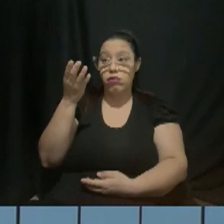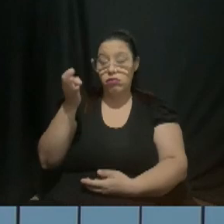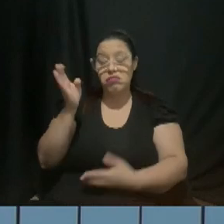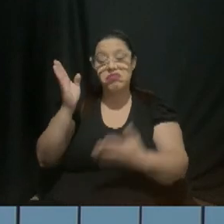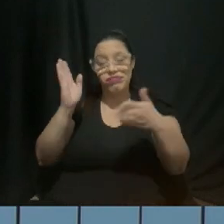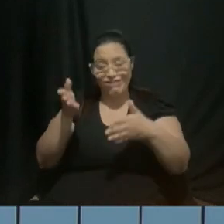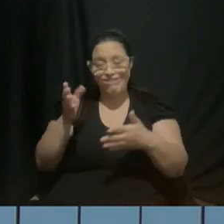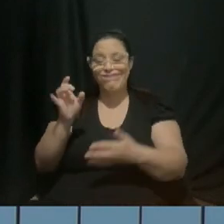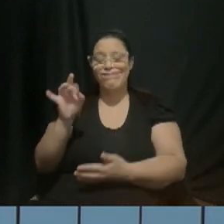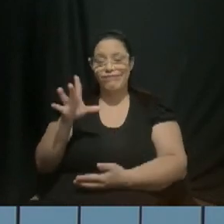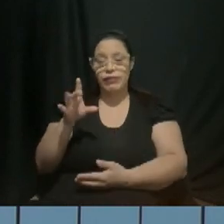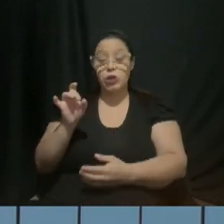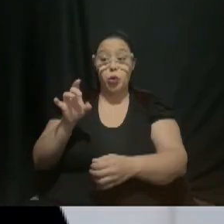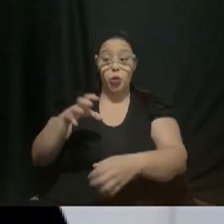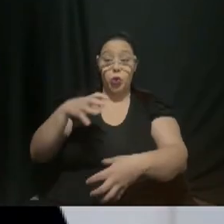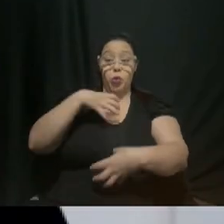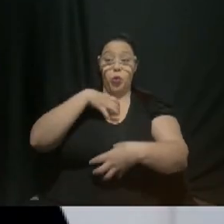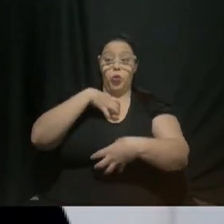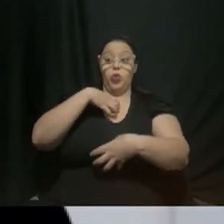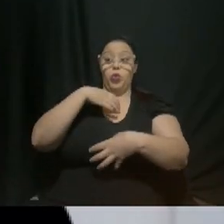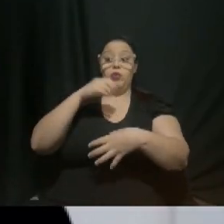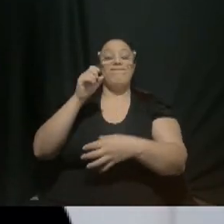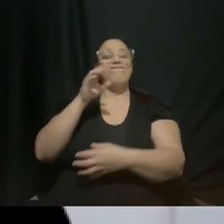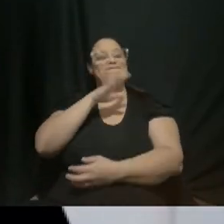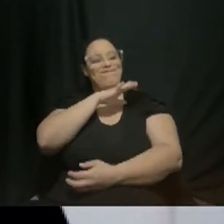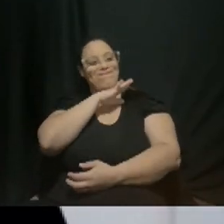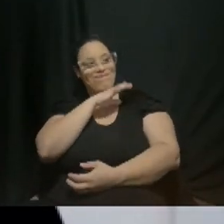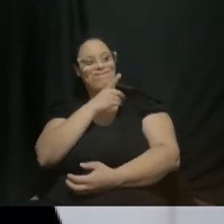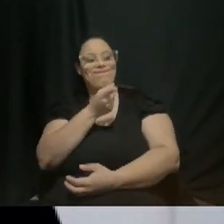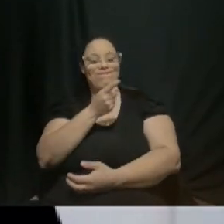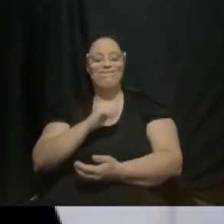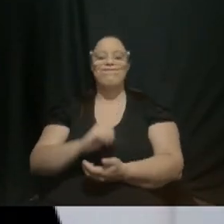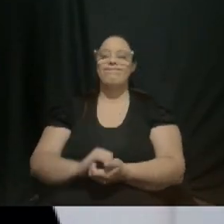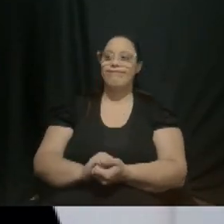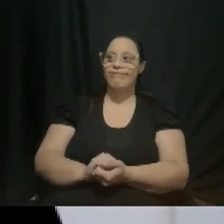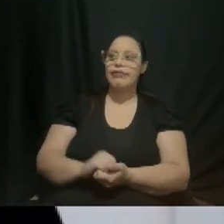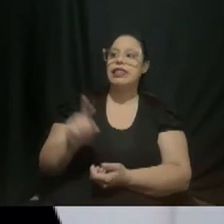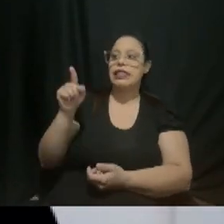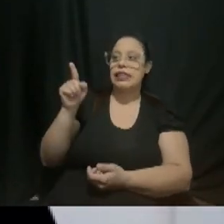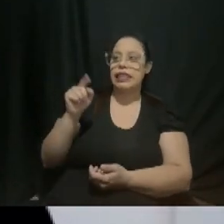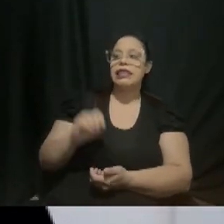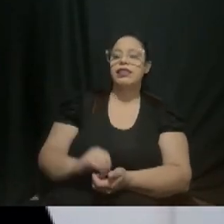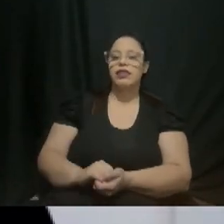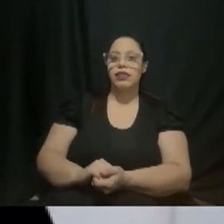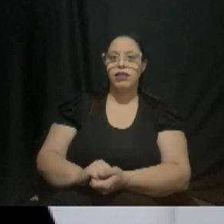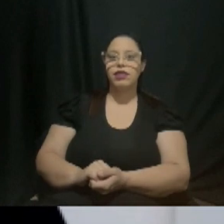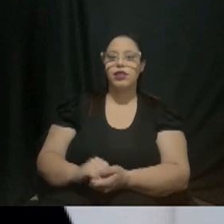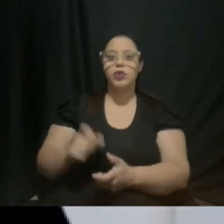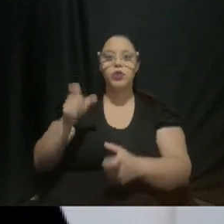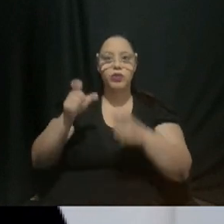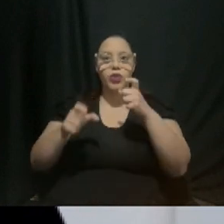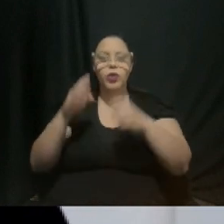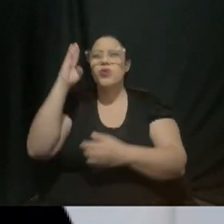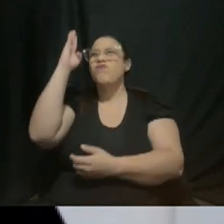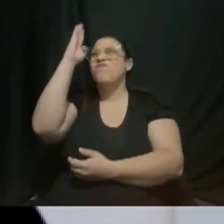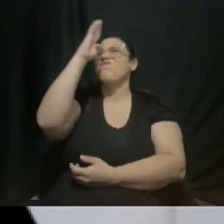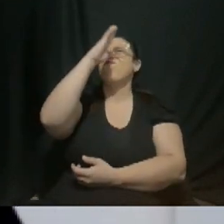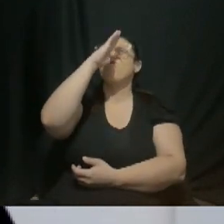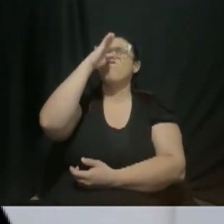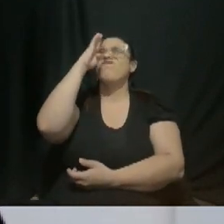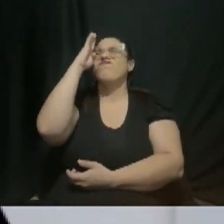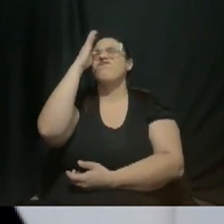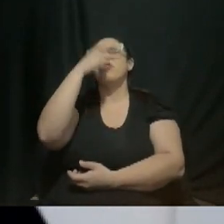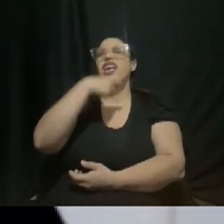sinal de que pode dar um ruim, né? Isso, foram muitos relatos de tontura, né? A pessoa falando, eu não sei se eu senti